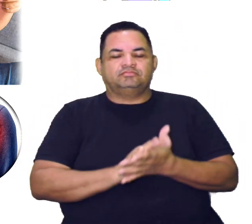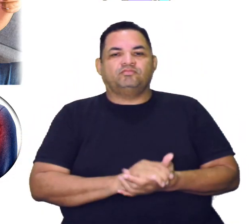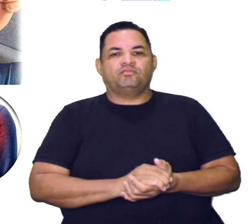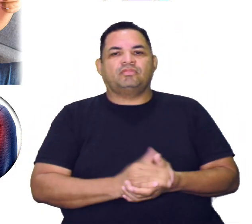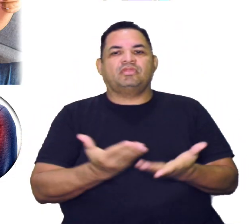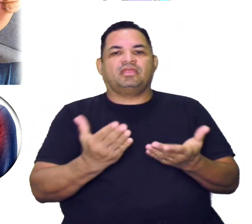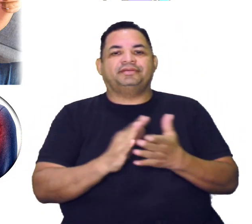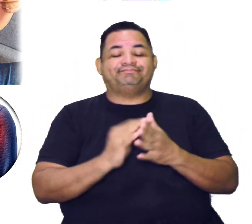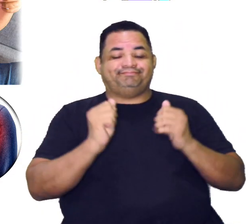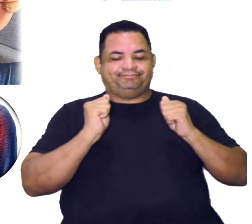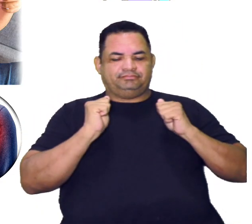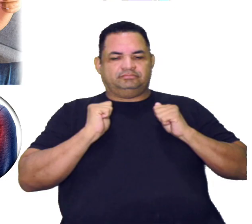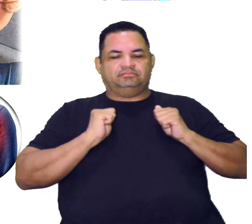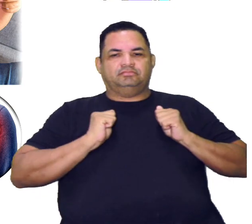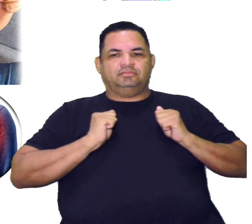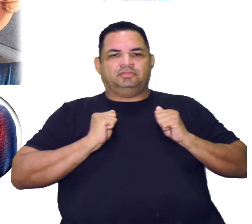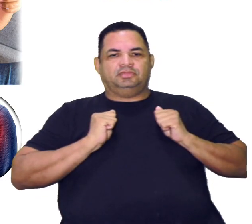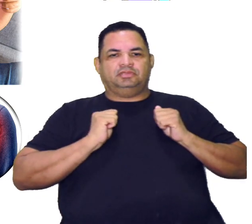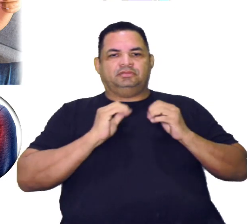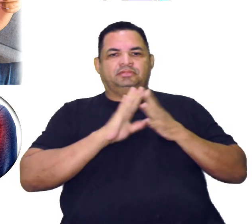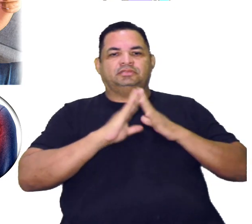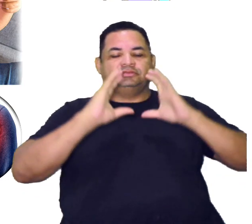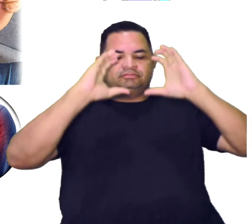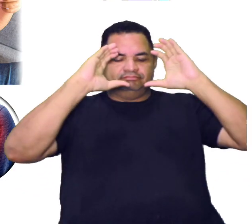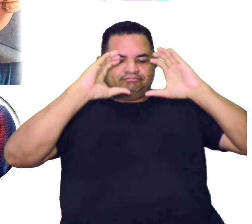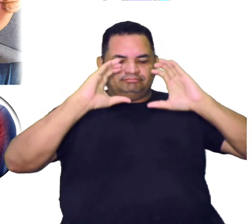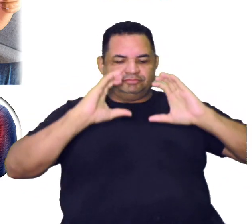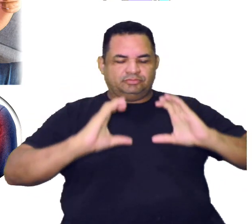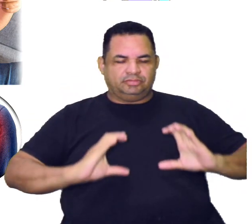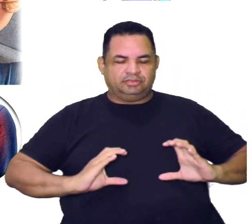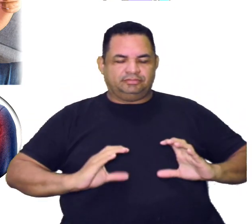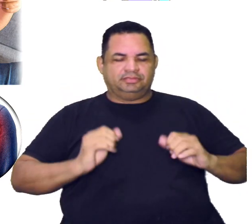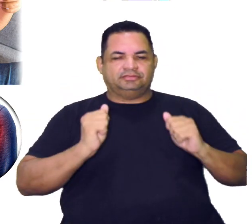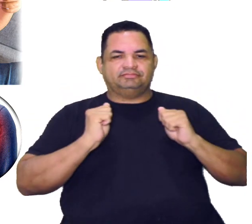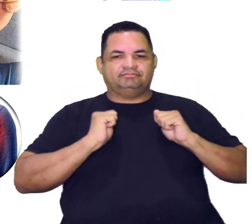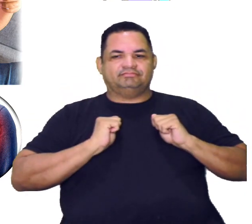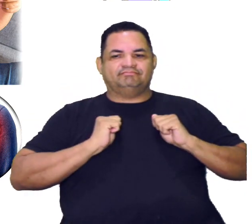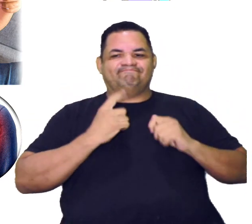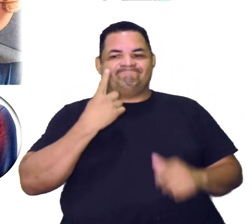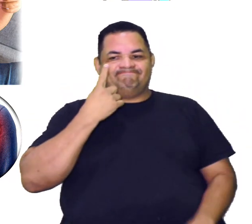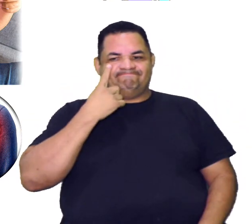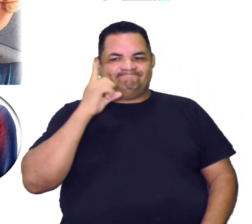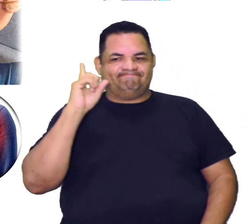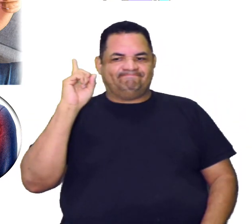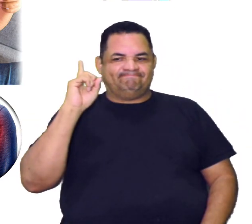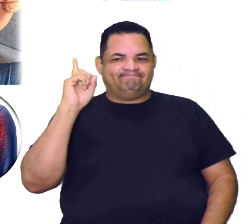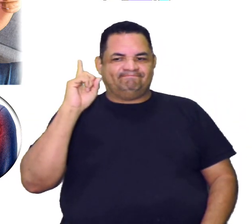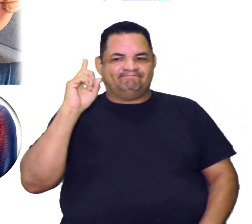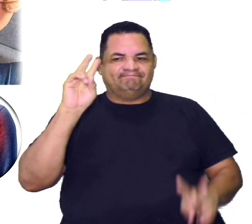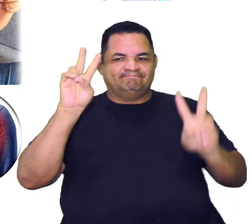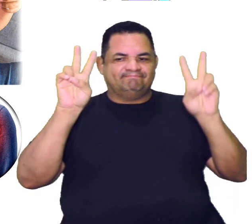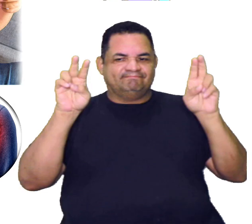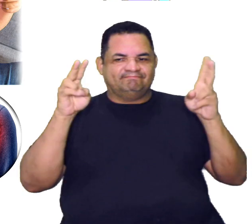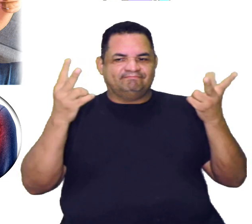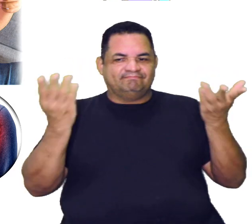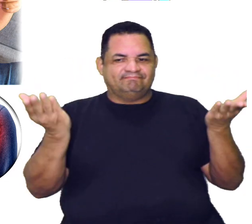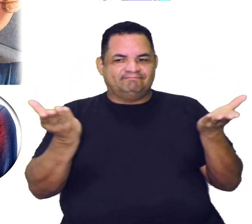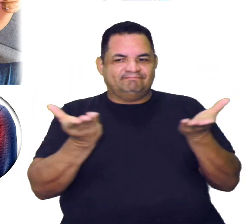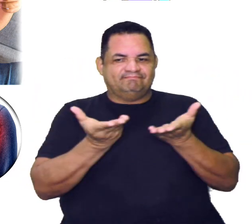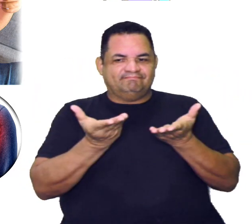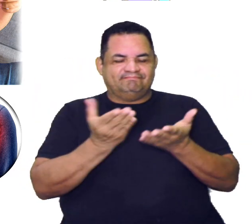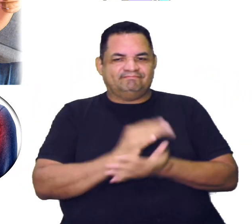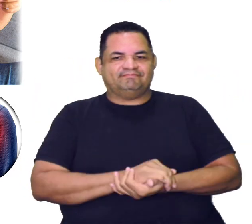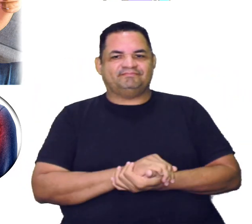aqui sobre sedentarismo e comportamento sedentário. Olha só a temática de hoje. Já